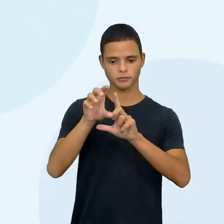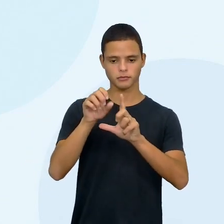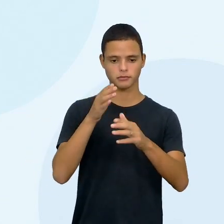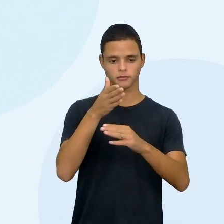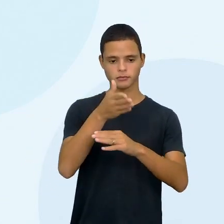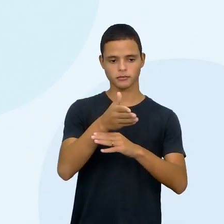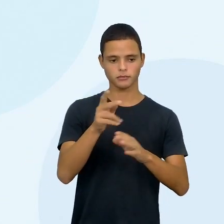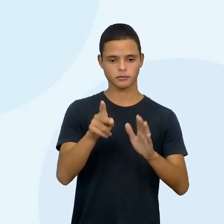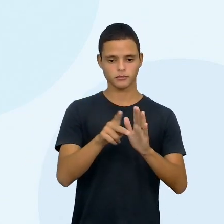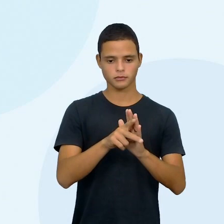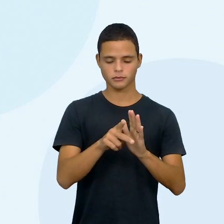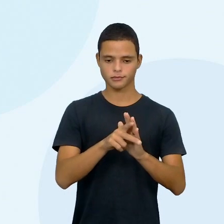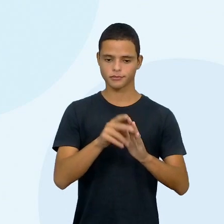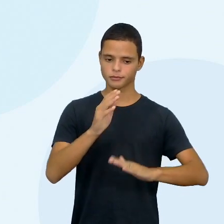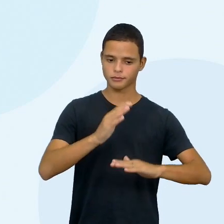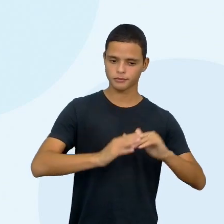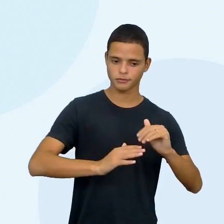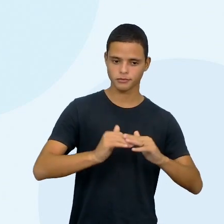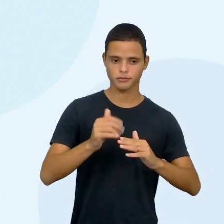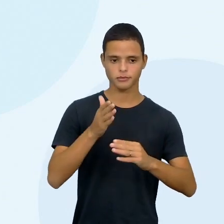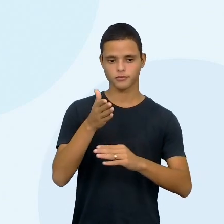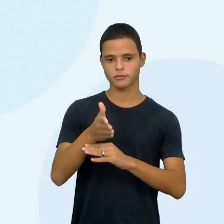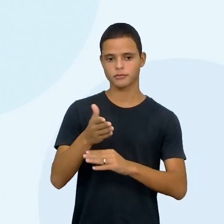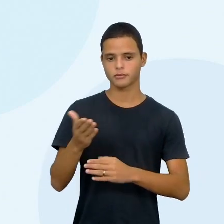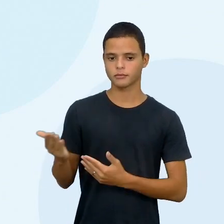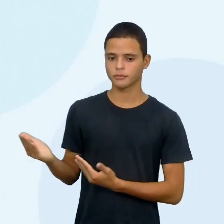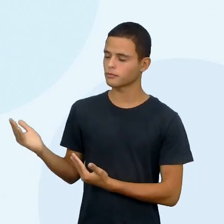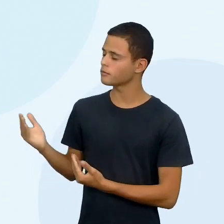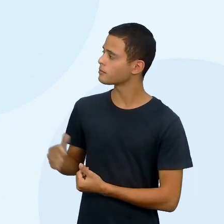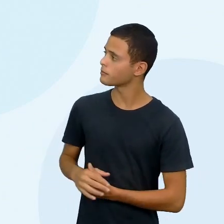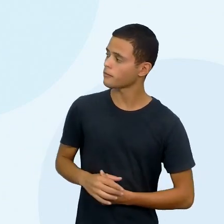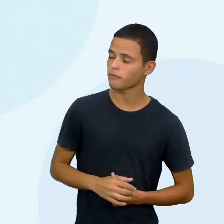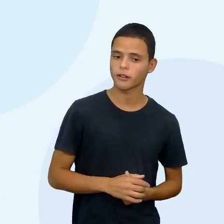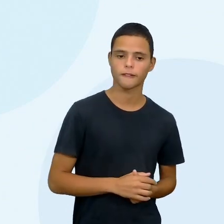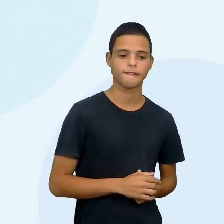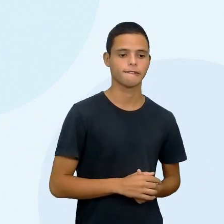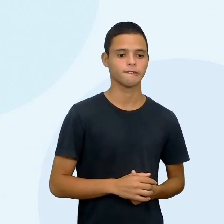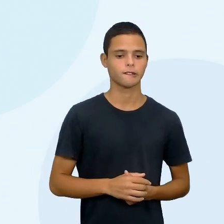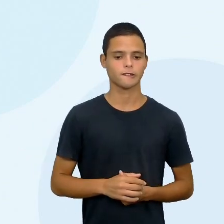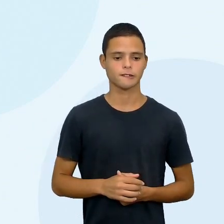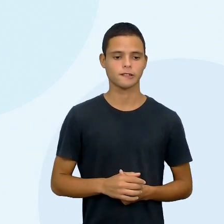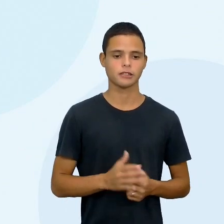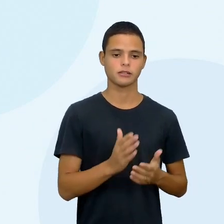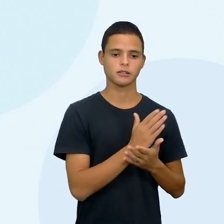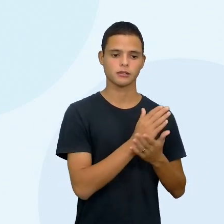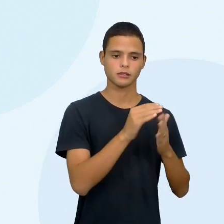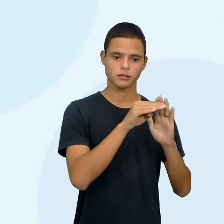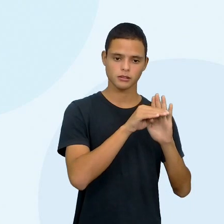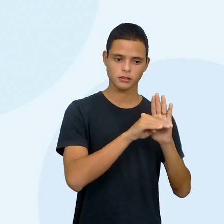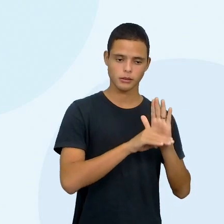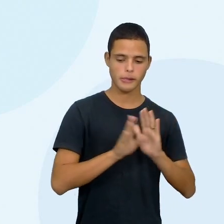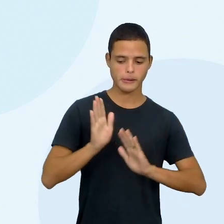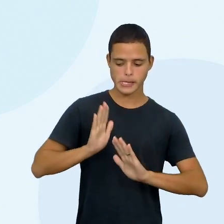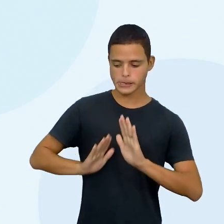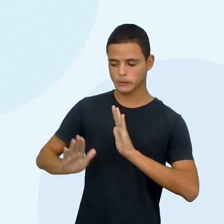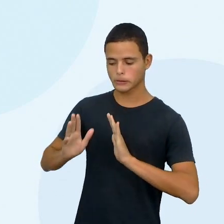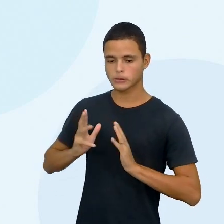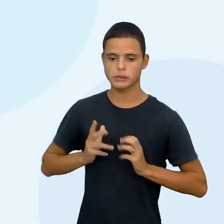Code, Banco de Talentos, né, Terezinha? Exatamente, Banco de Talentos. Os protocolos sanitários aí, né, também